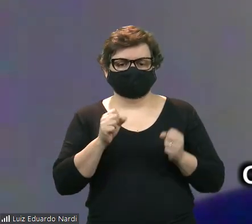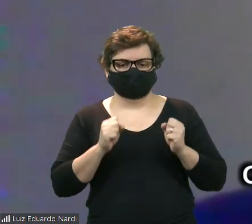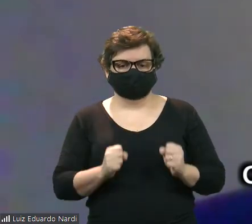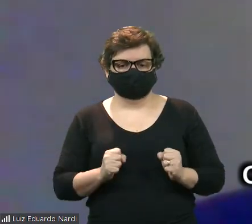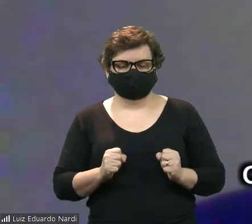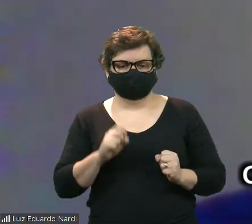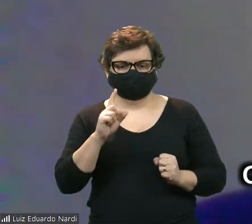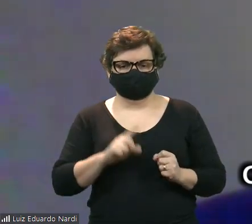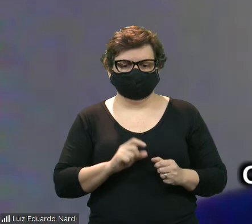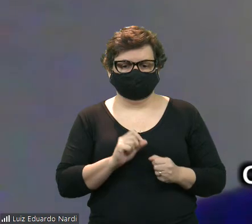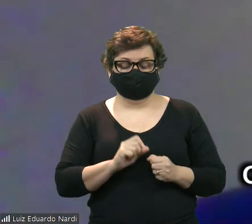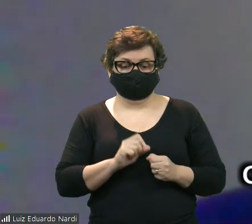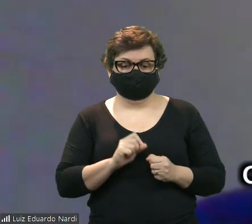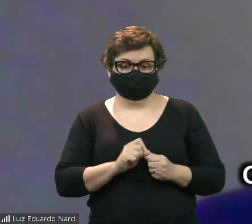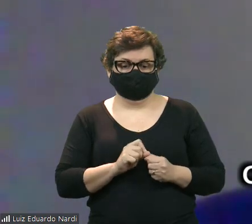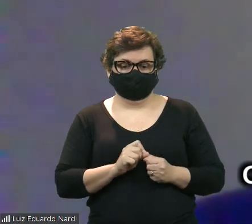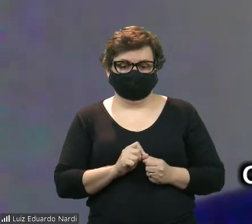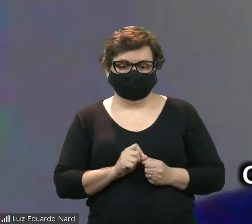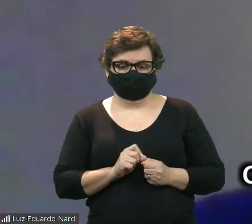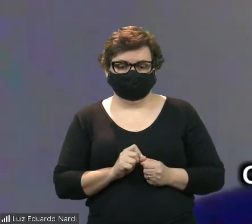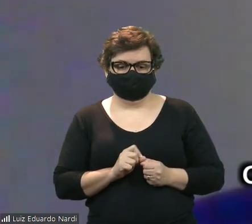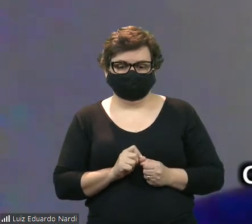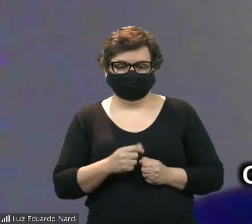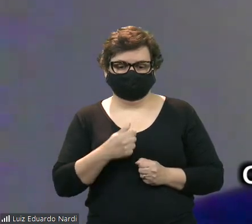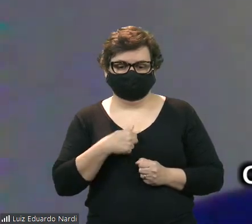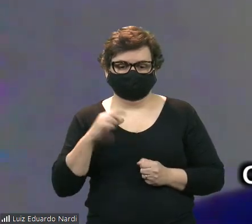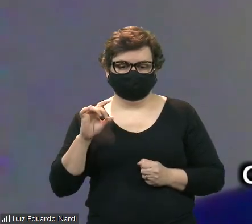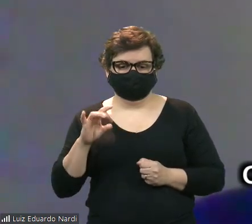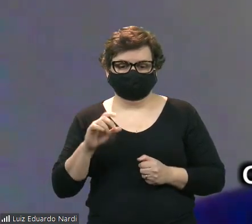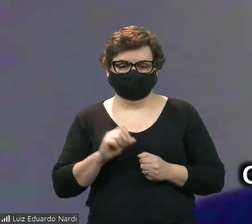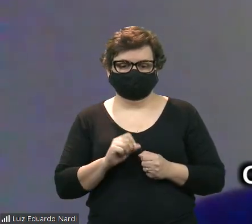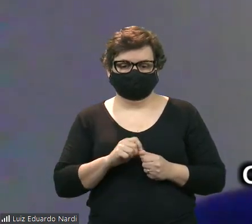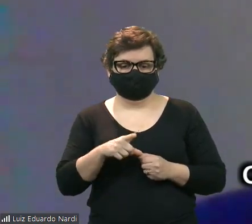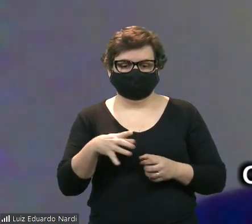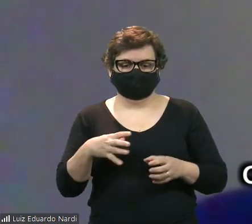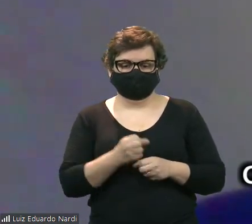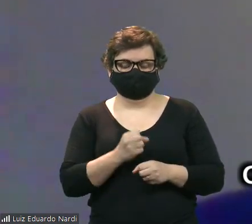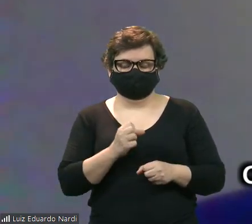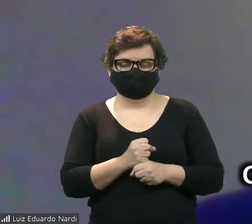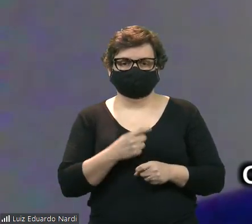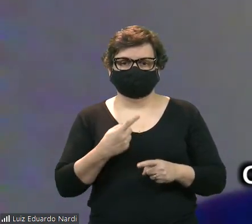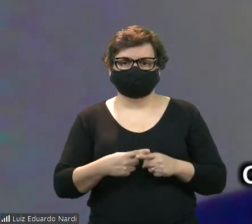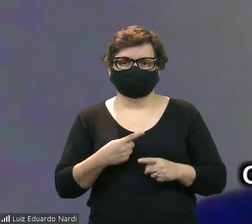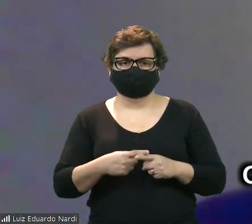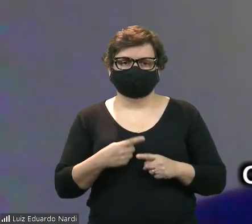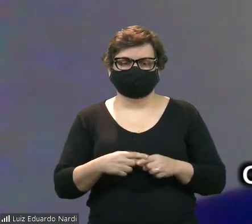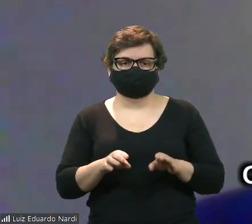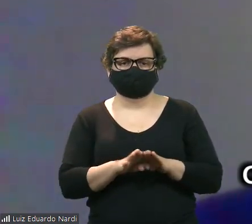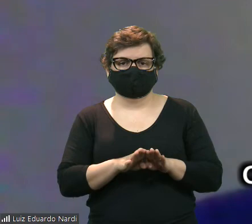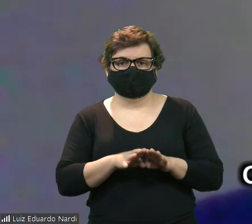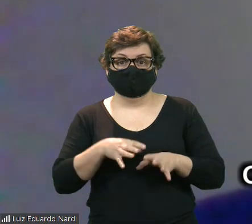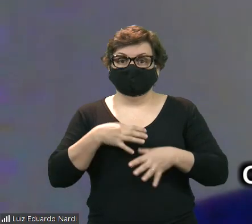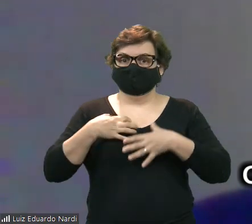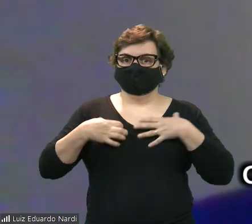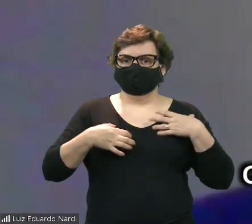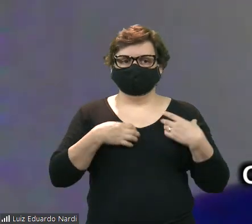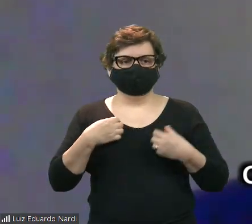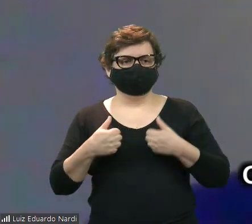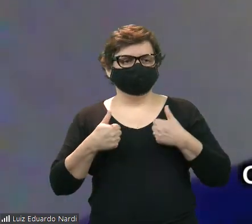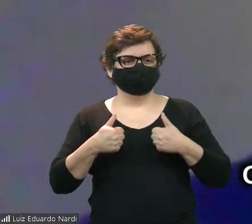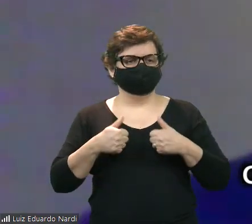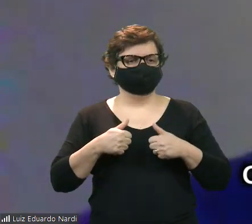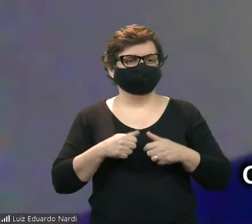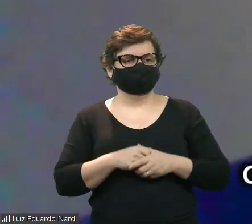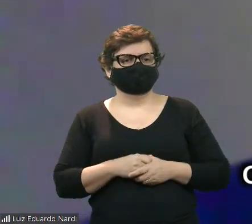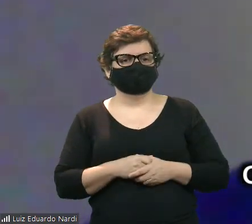ser executado, não é? Eu só fiz esse adendo porque também estava animado com a hipótese, não fiz